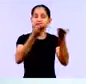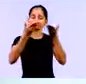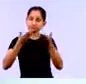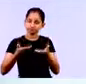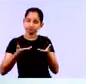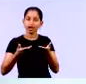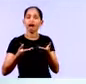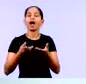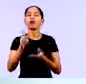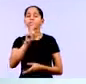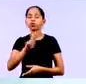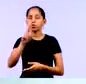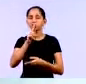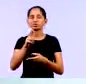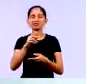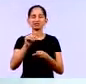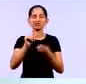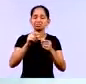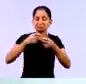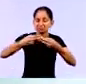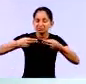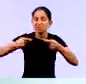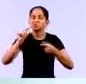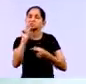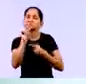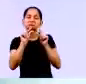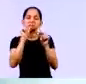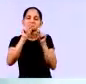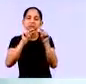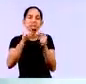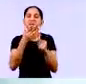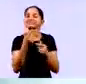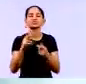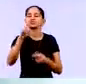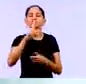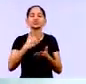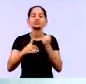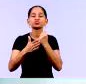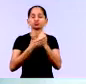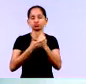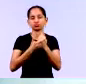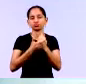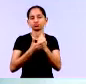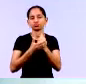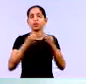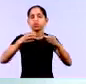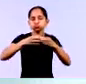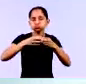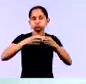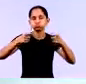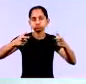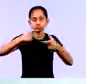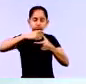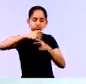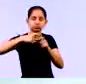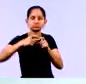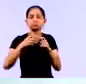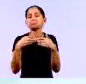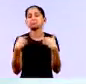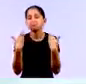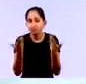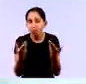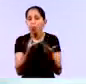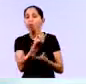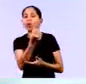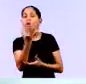ser utilizado, pode ser reaproveitado. Como é que é a utilização da matéria-prima como um todo? Ele compra em lotes de quanto?